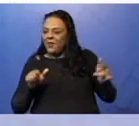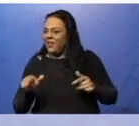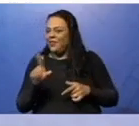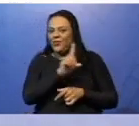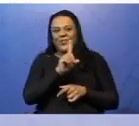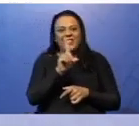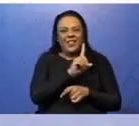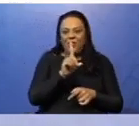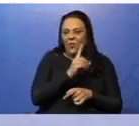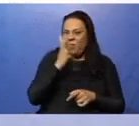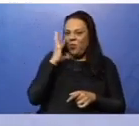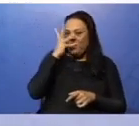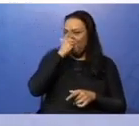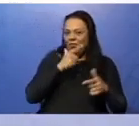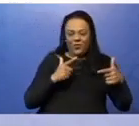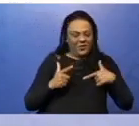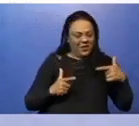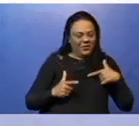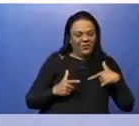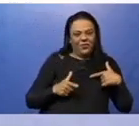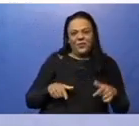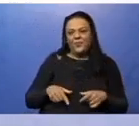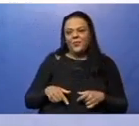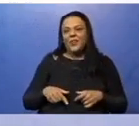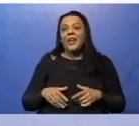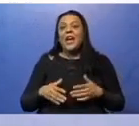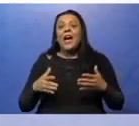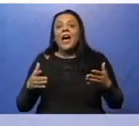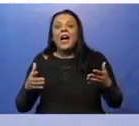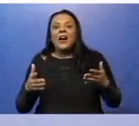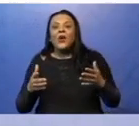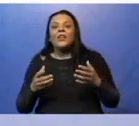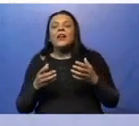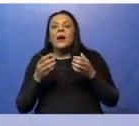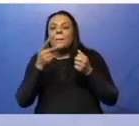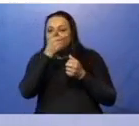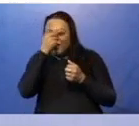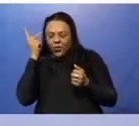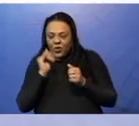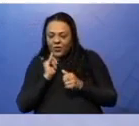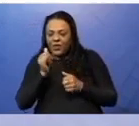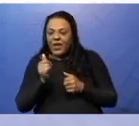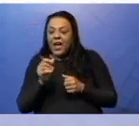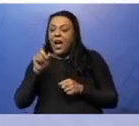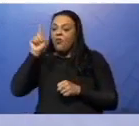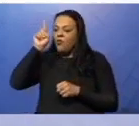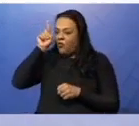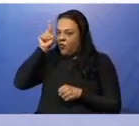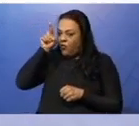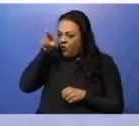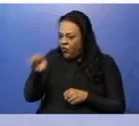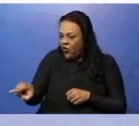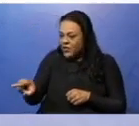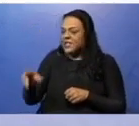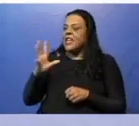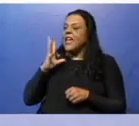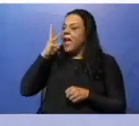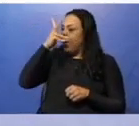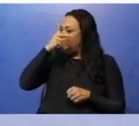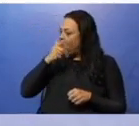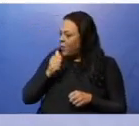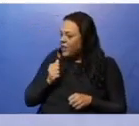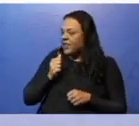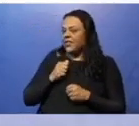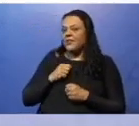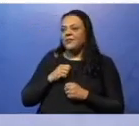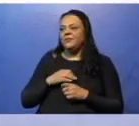mais bonita, aí sim. Ou como você é bonita, aí você sempre é bonita. Se for você está bonita, não elogio, não cai nessa.